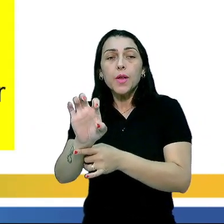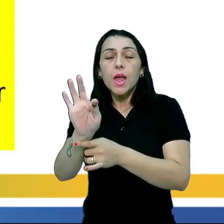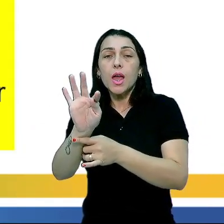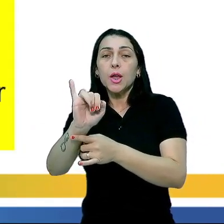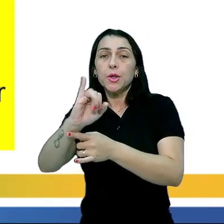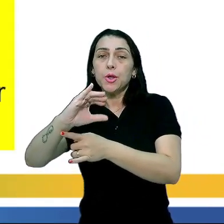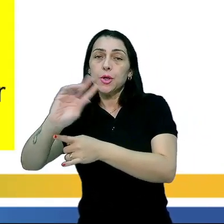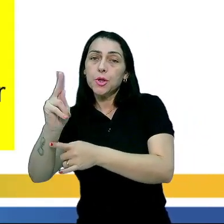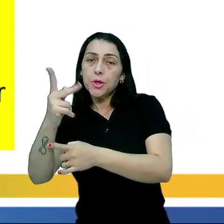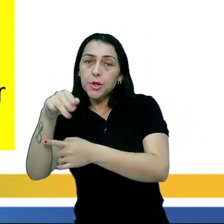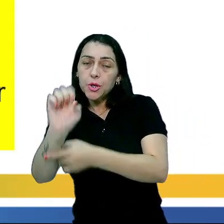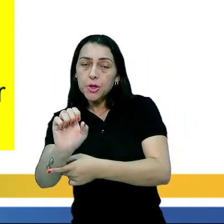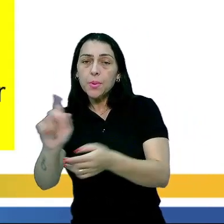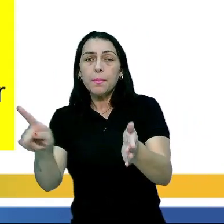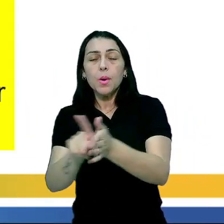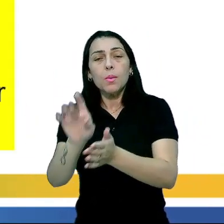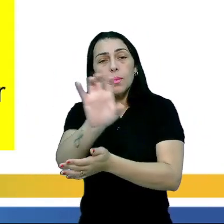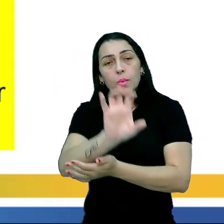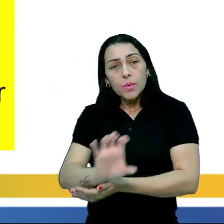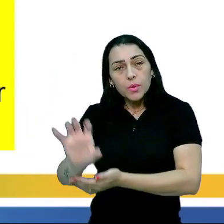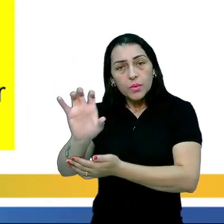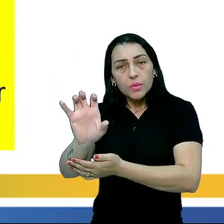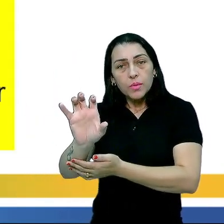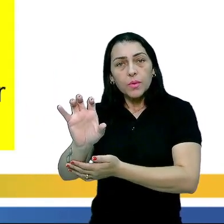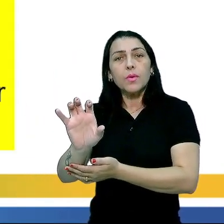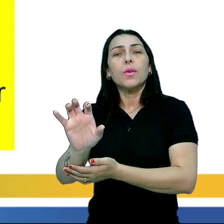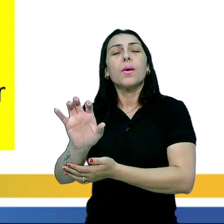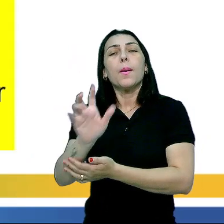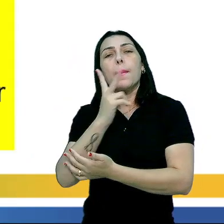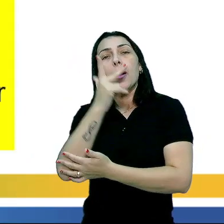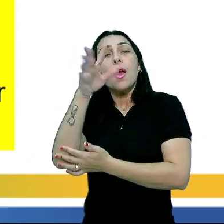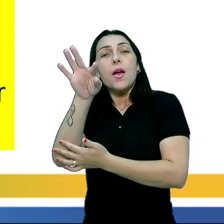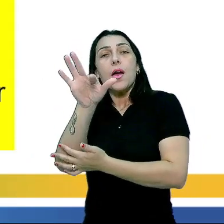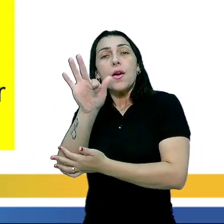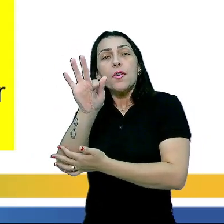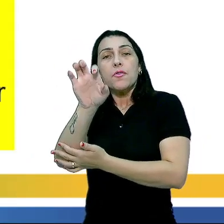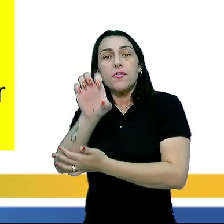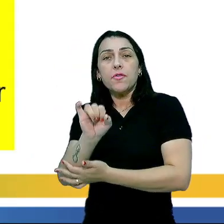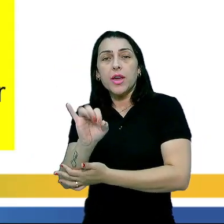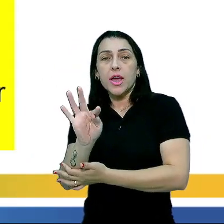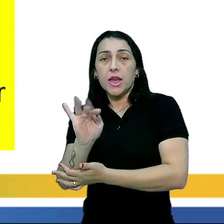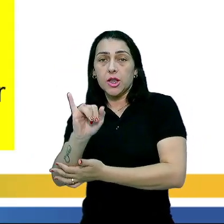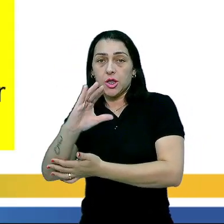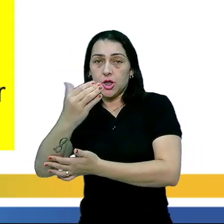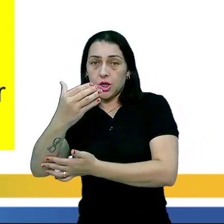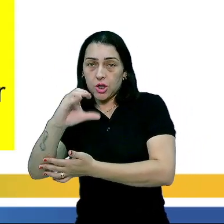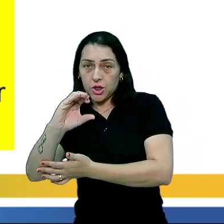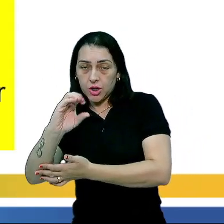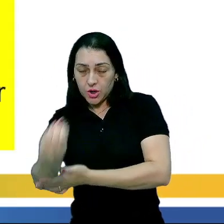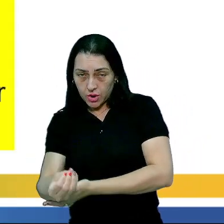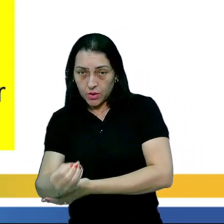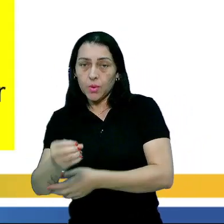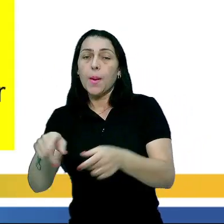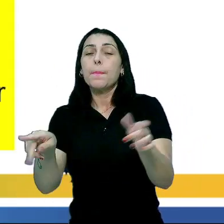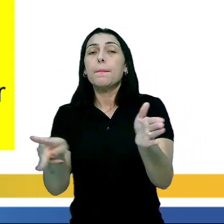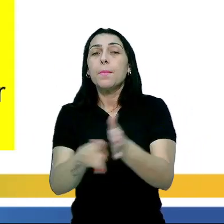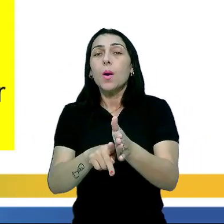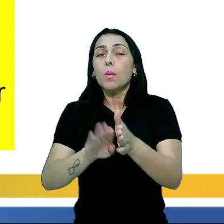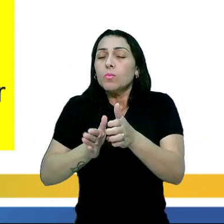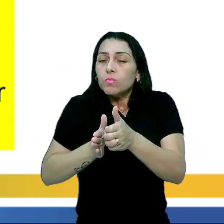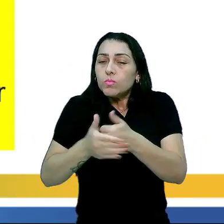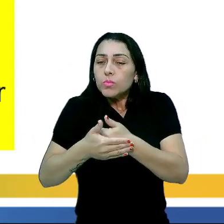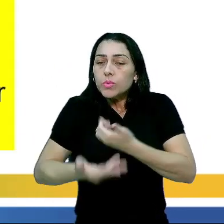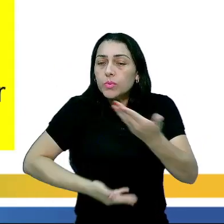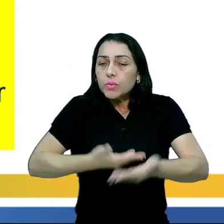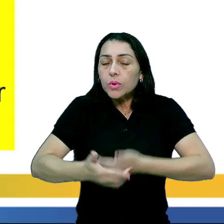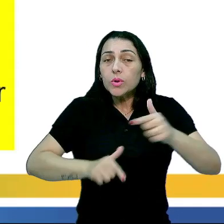linguajar um tanto regional, a gente chama de feitiço, né? Já trabalhamos com o fetiche da mercadoria, que esconde as relações